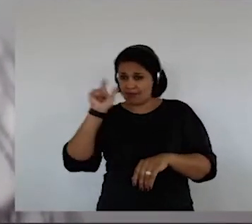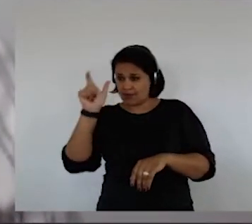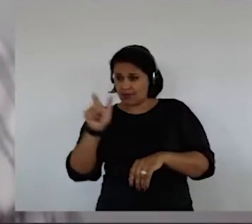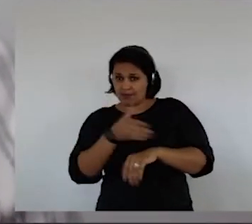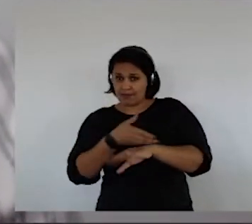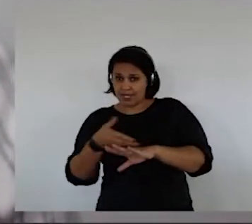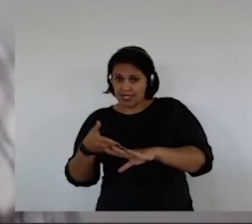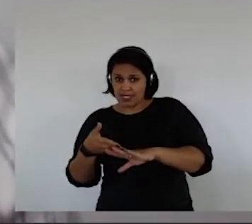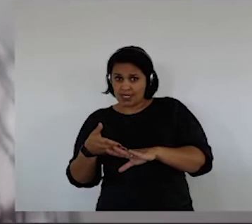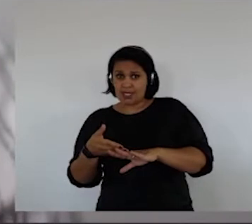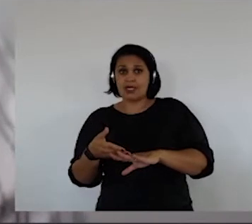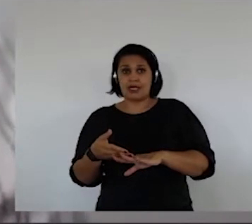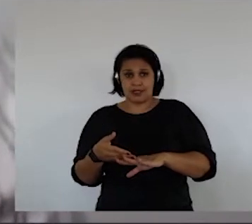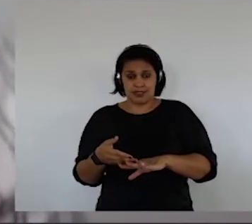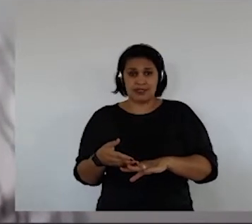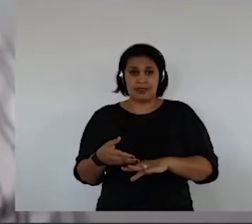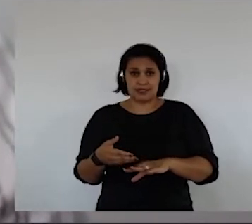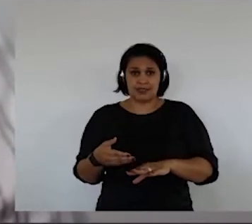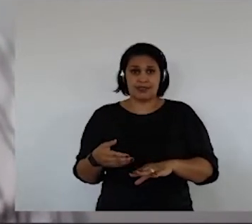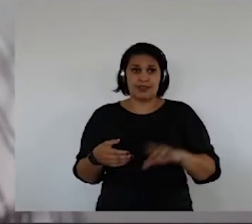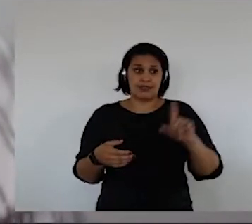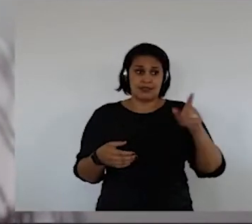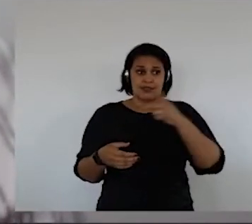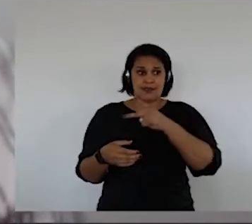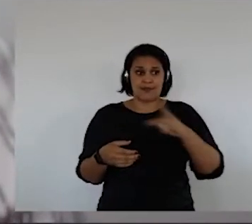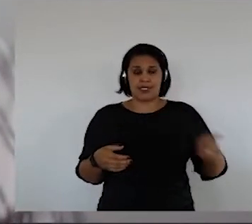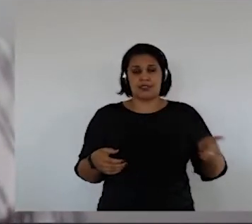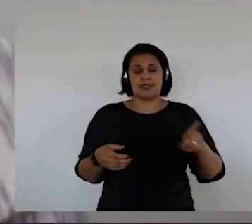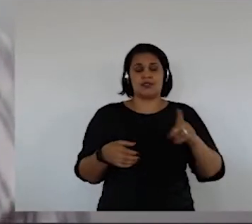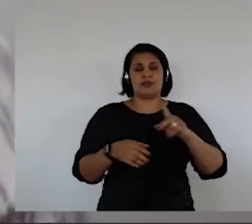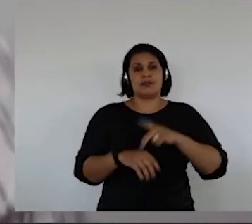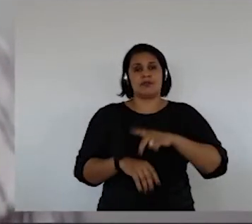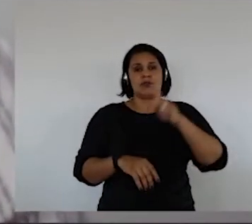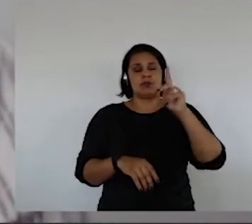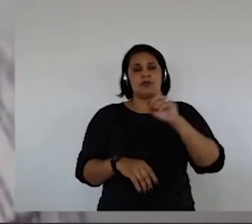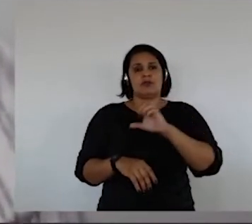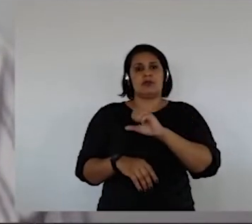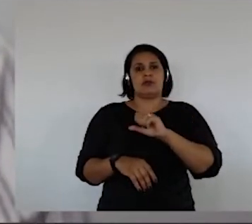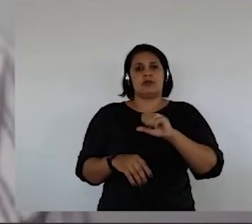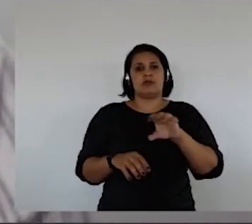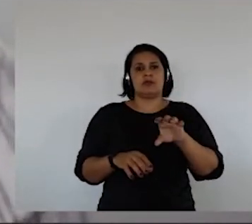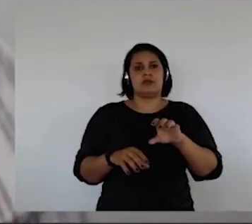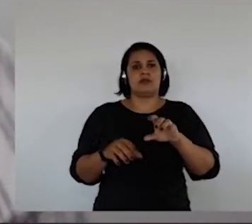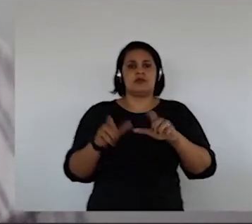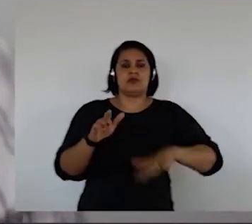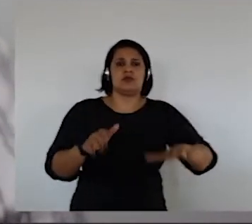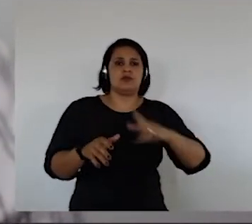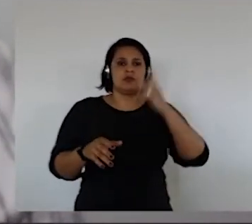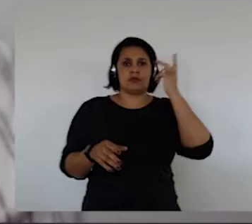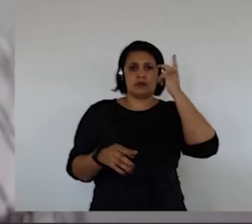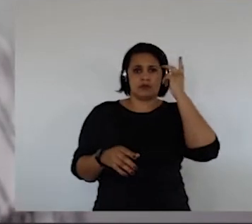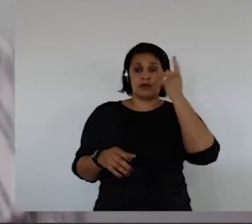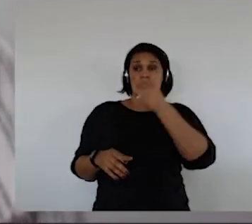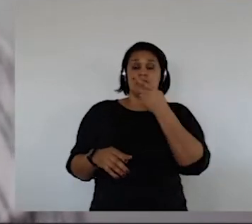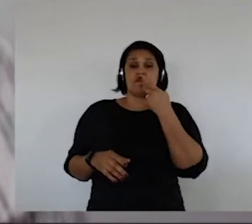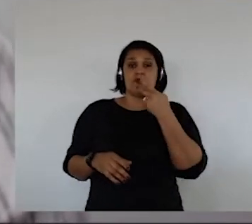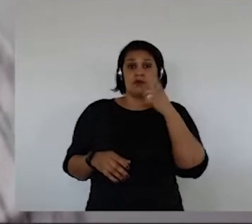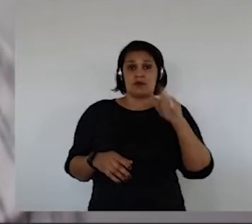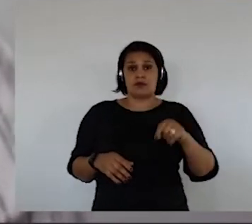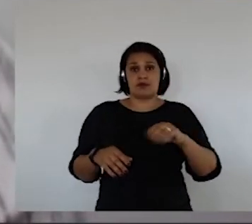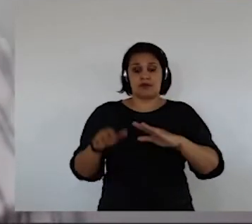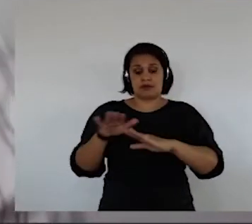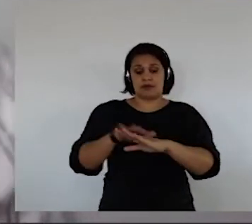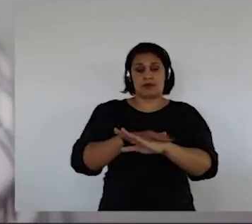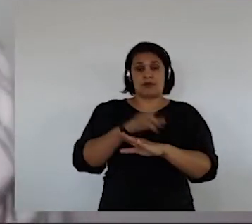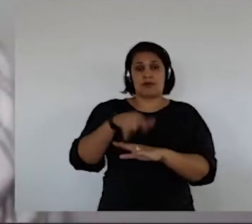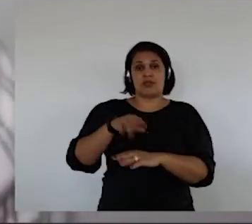eu ouvi a querida Marilis, uma presidenta da Comissão de Pós-Graduação e Pesquisa da Seccional São Paulo, dizer uma vez, o teto é de